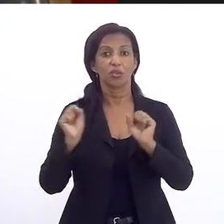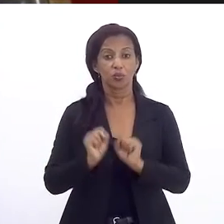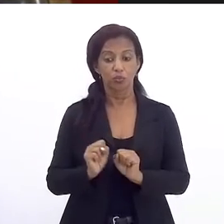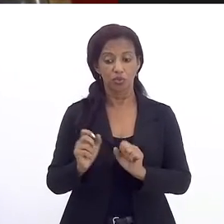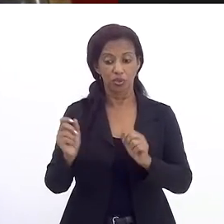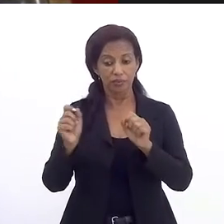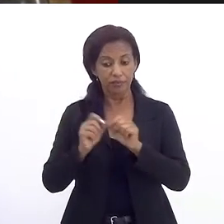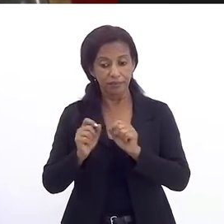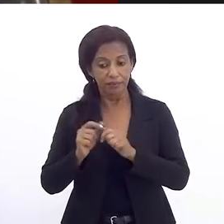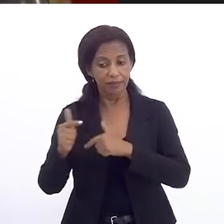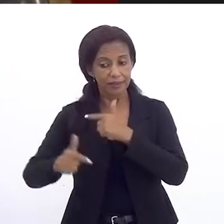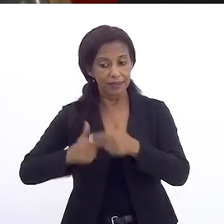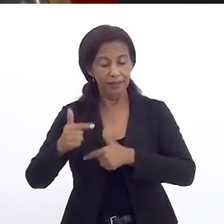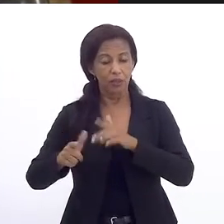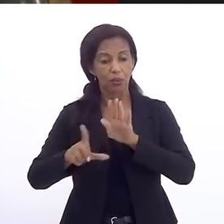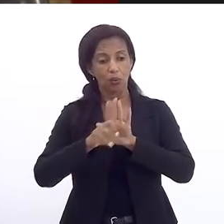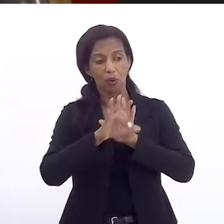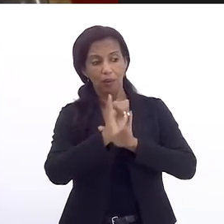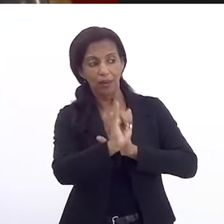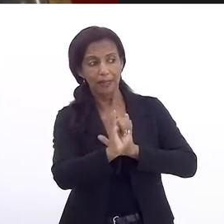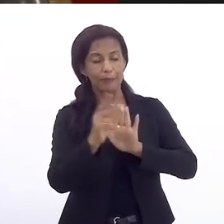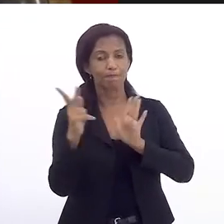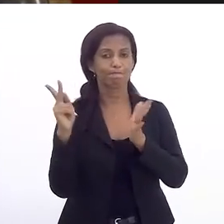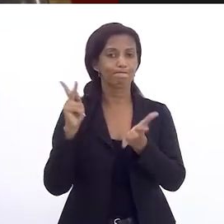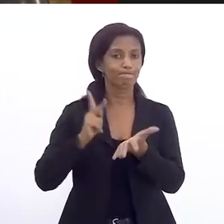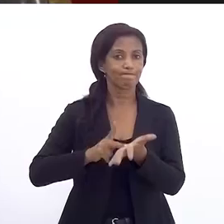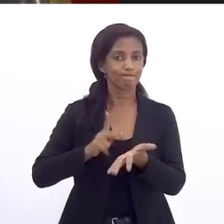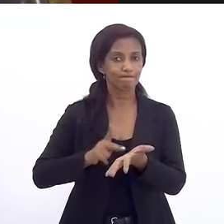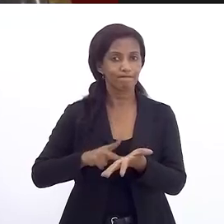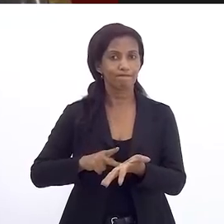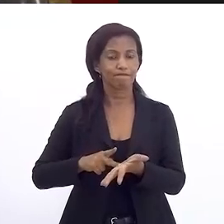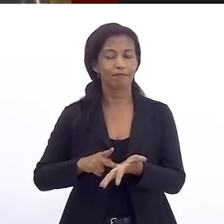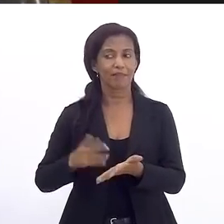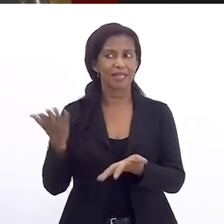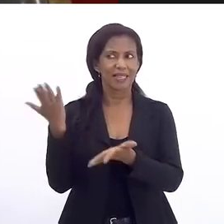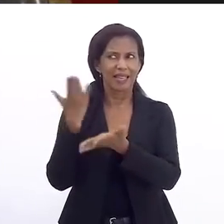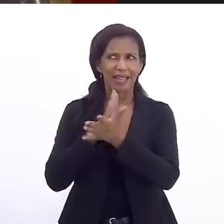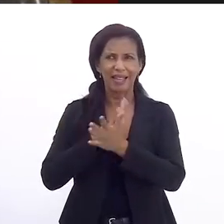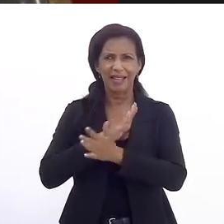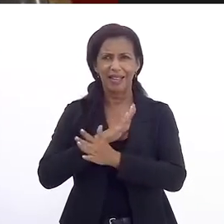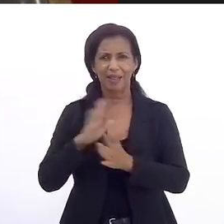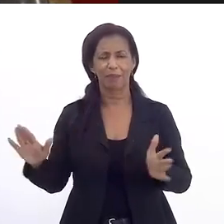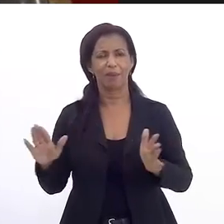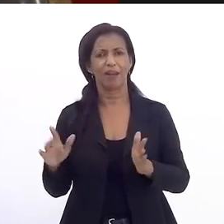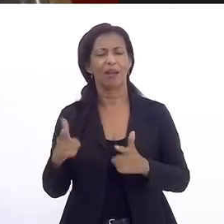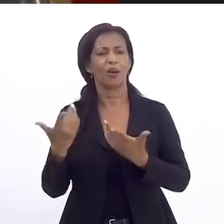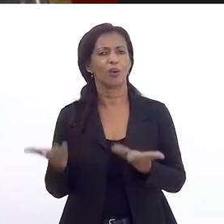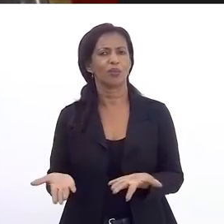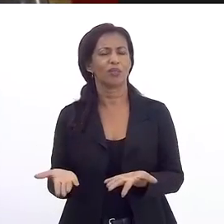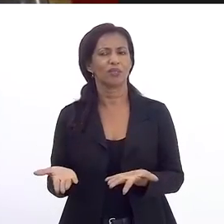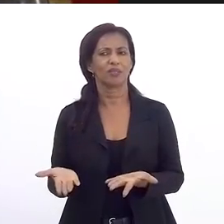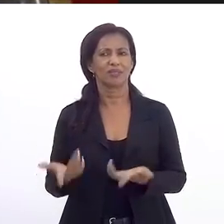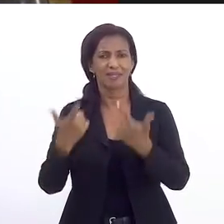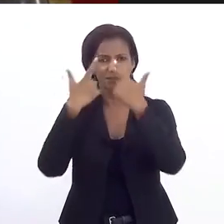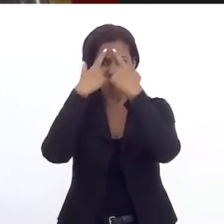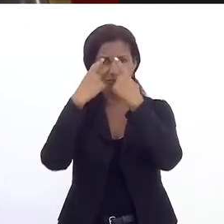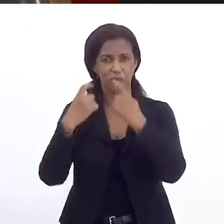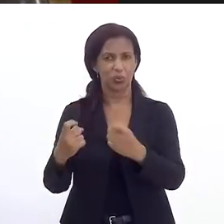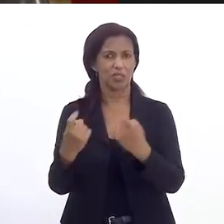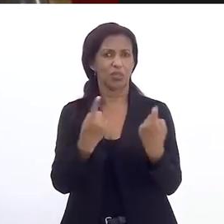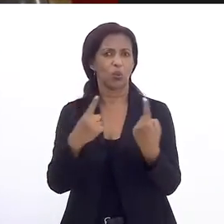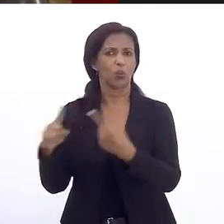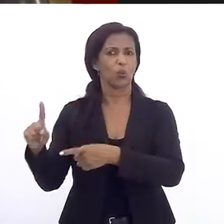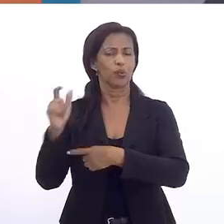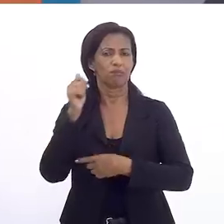violência contra a mulher. Não sei se seria algum comportamento, porque... Cláudia, nós criamos